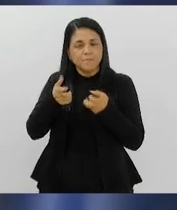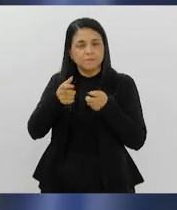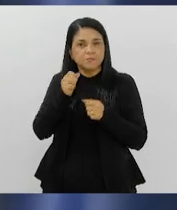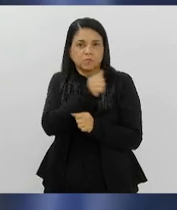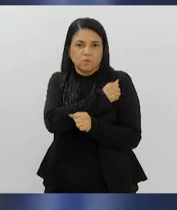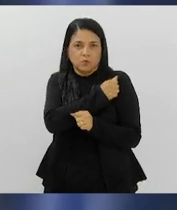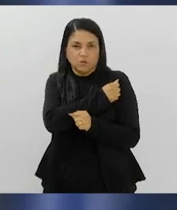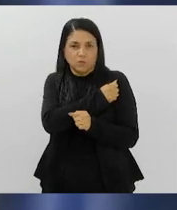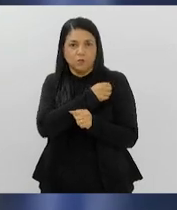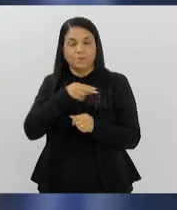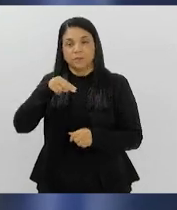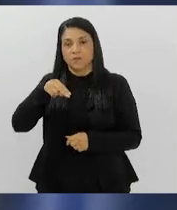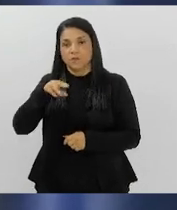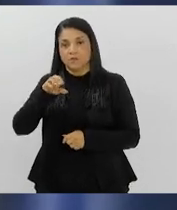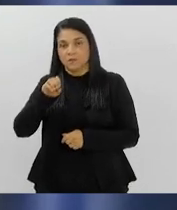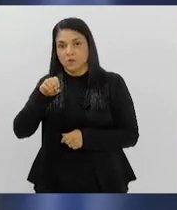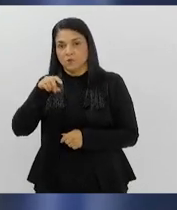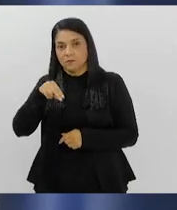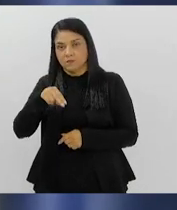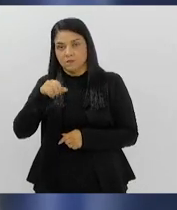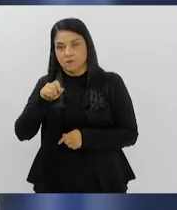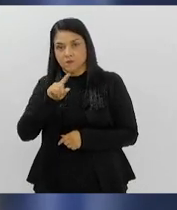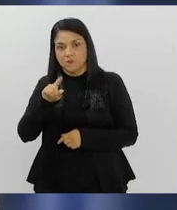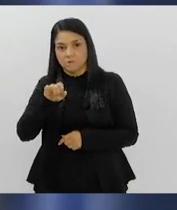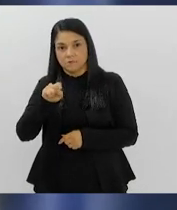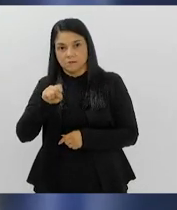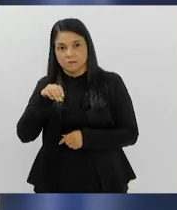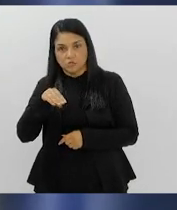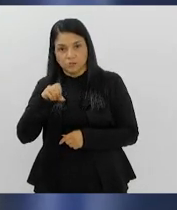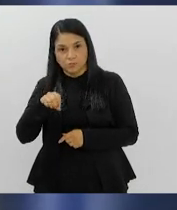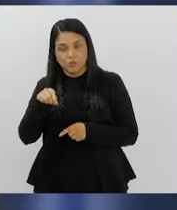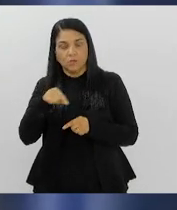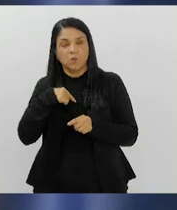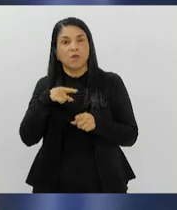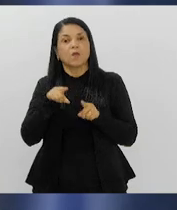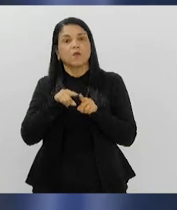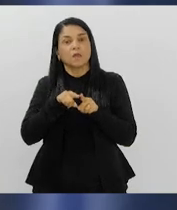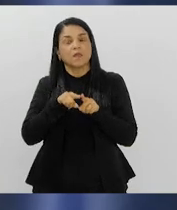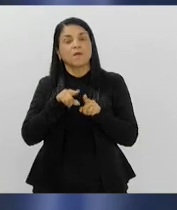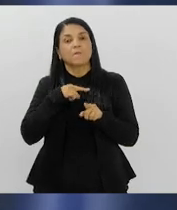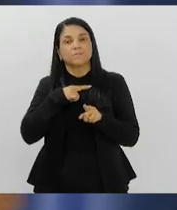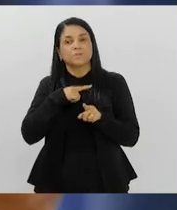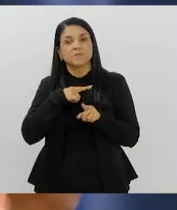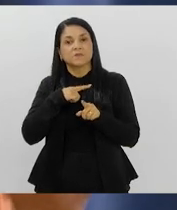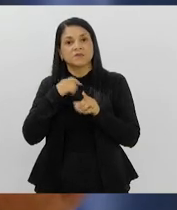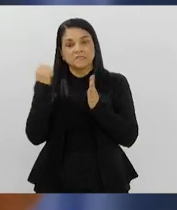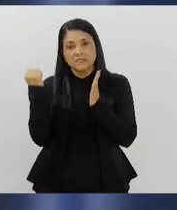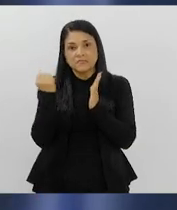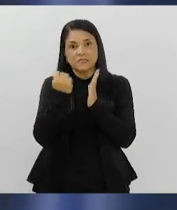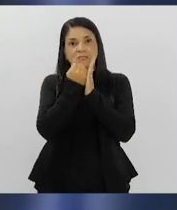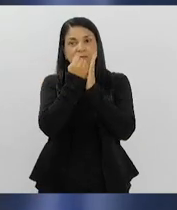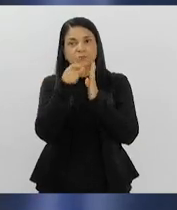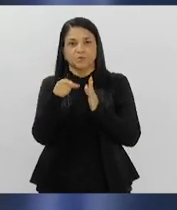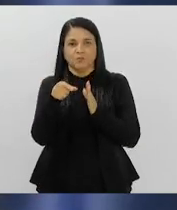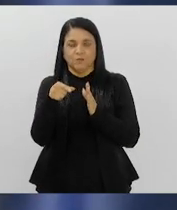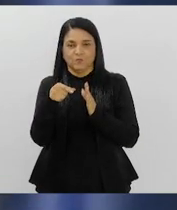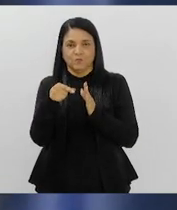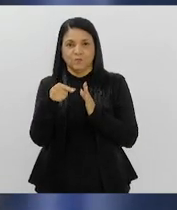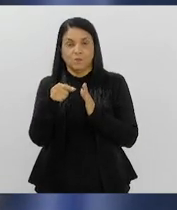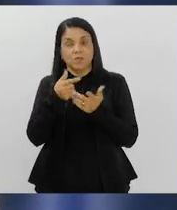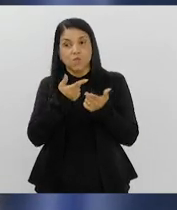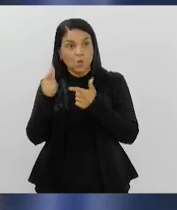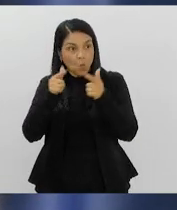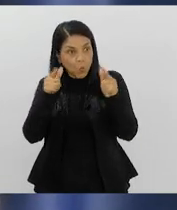de neonazismo, né? O que mais se vê é aquilo que até tem uma pose no slide, que é a suástica nazista. Aquilo é o símbolo inequívoco do nazismo. Mas há vários